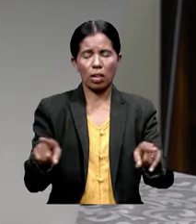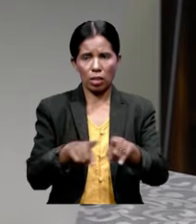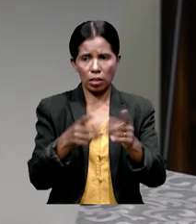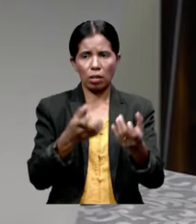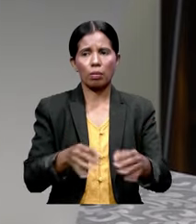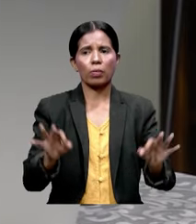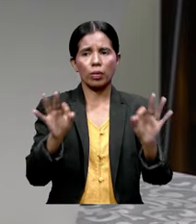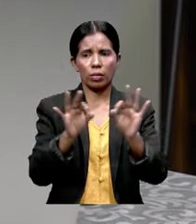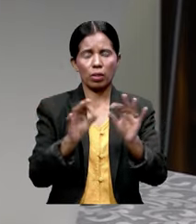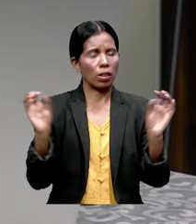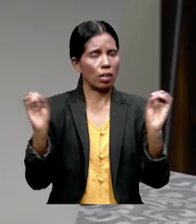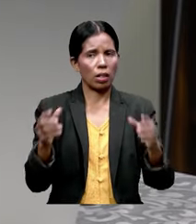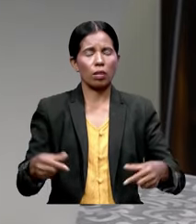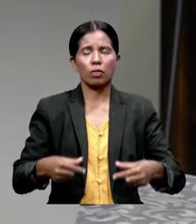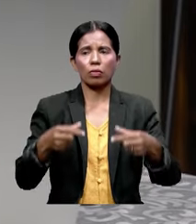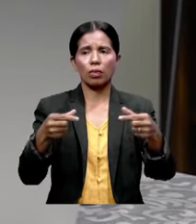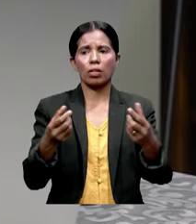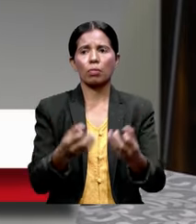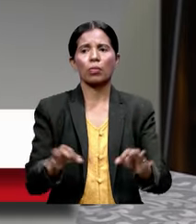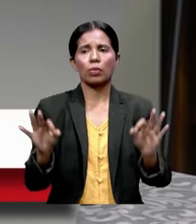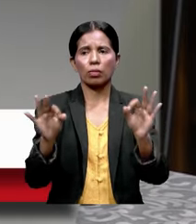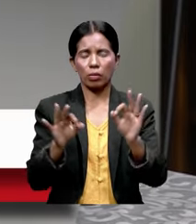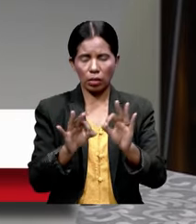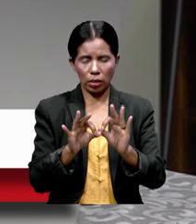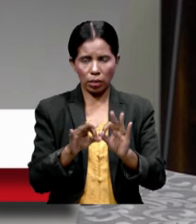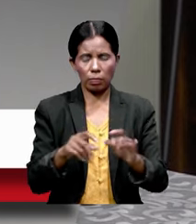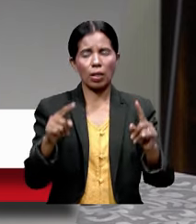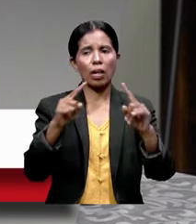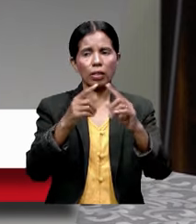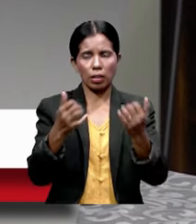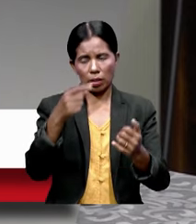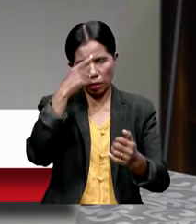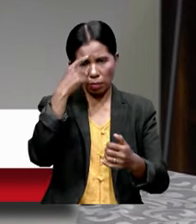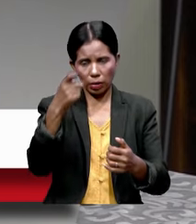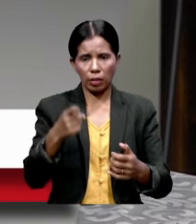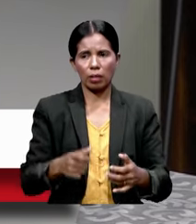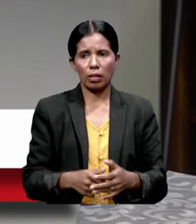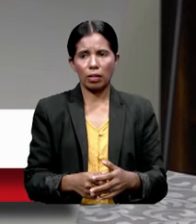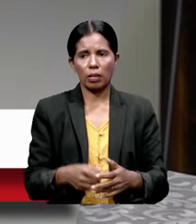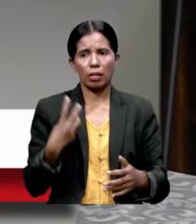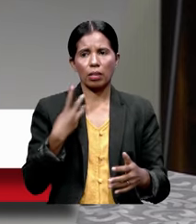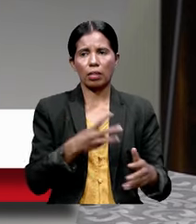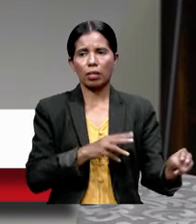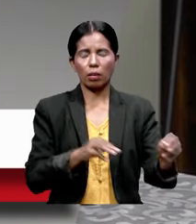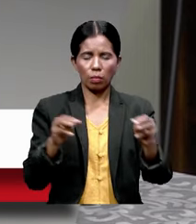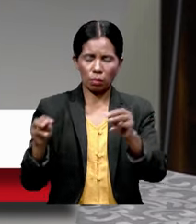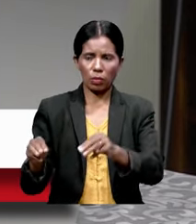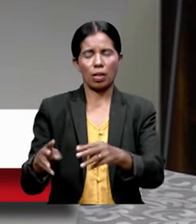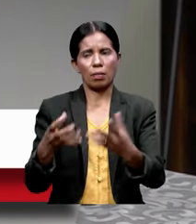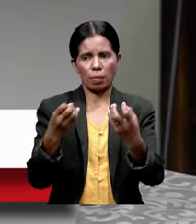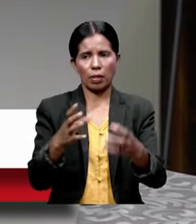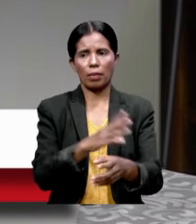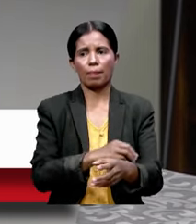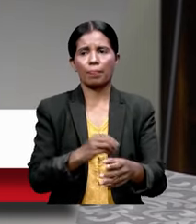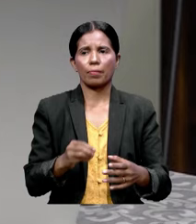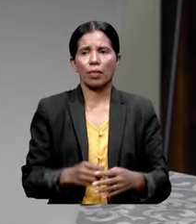importante. Ela foi a prioridade para o assunto também. Também não é, mas adiamento ne dal hira ona